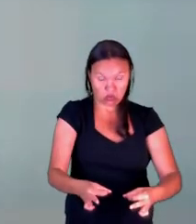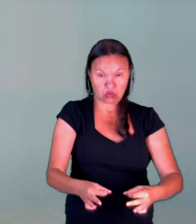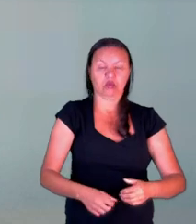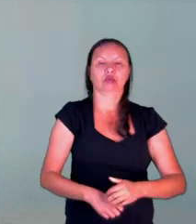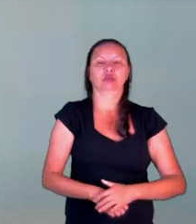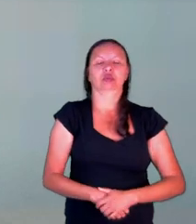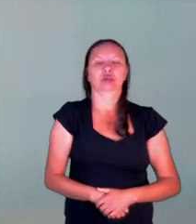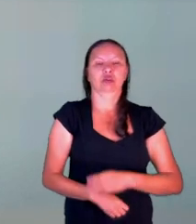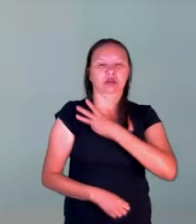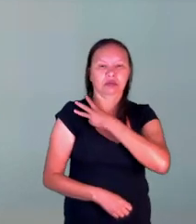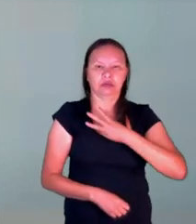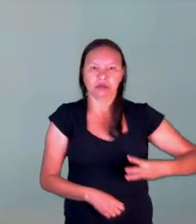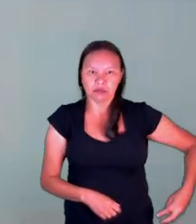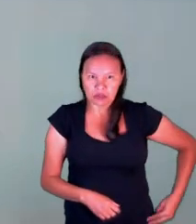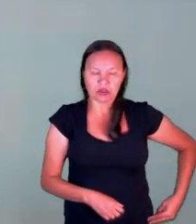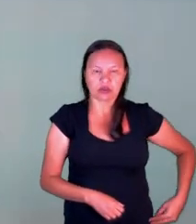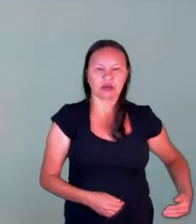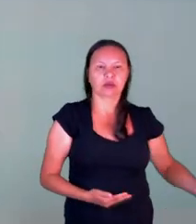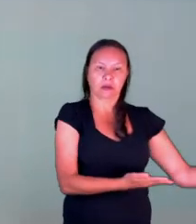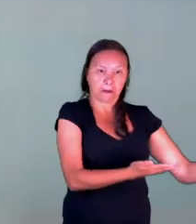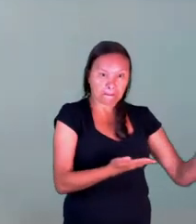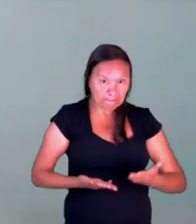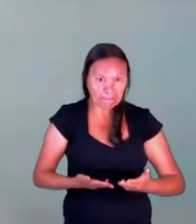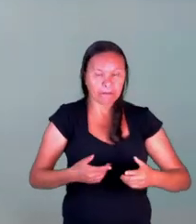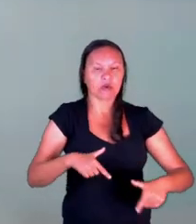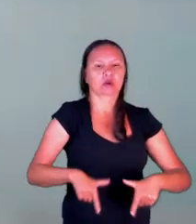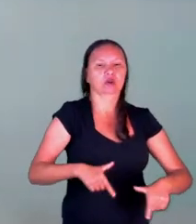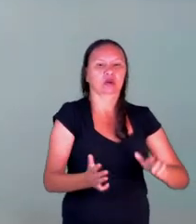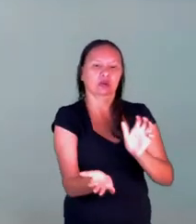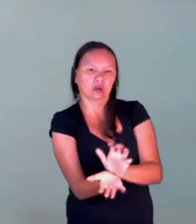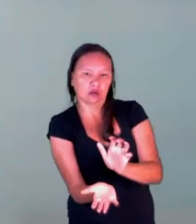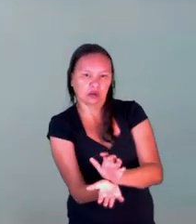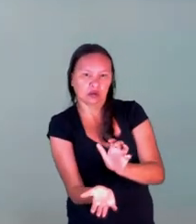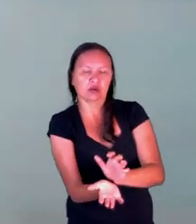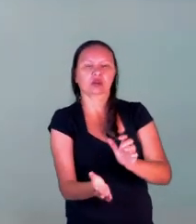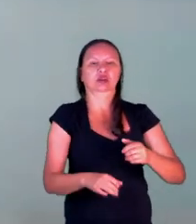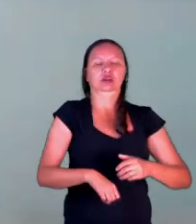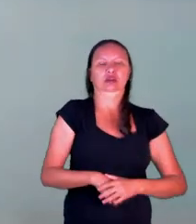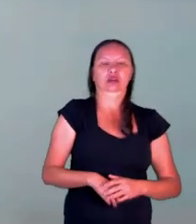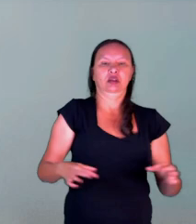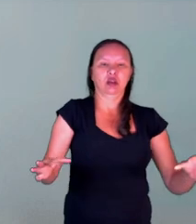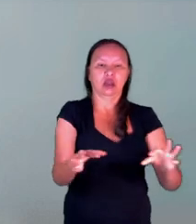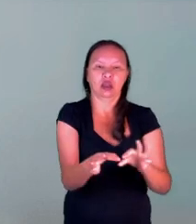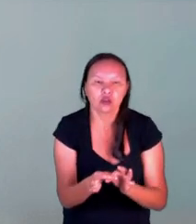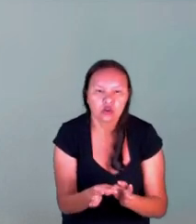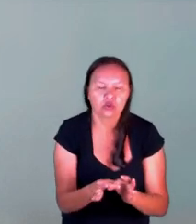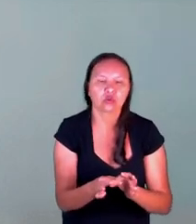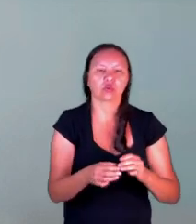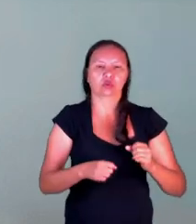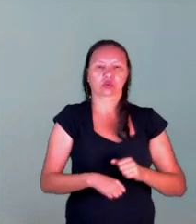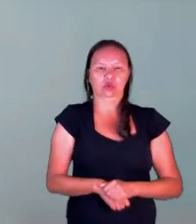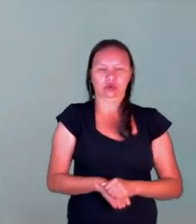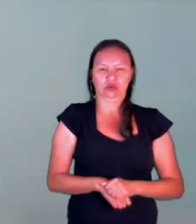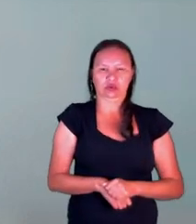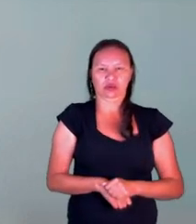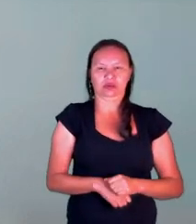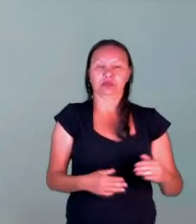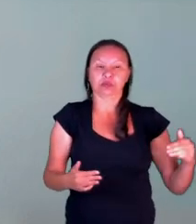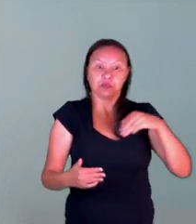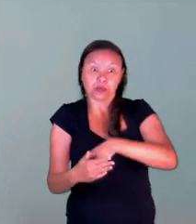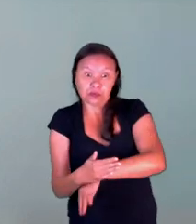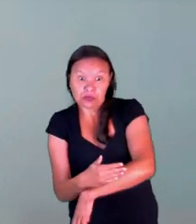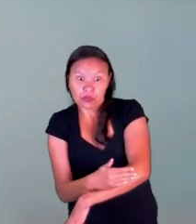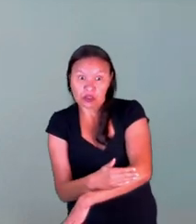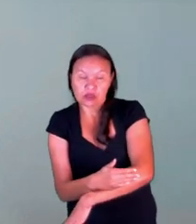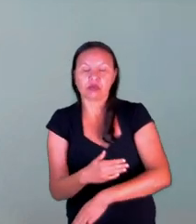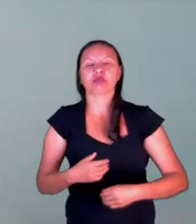próprio CMT por meio de uma participação em grupo de trabalho né não ficar às vezes vinculado a a questões internas eh